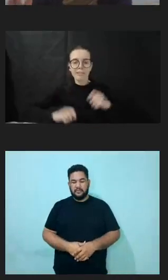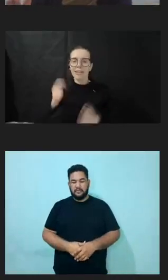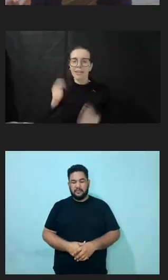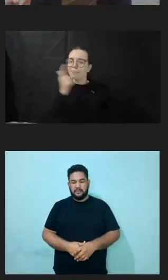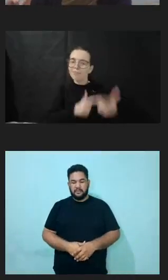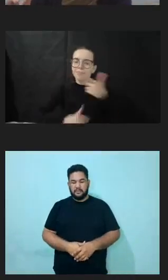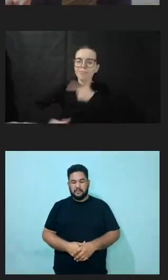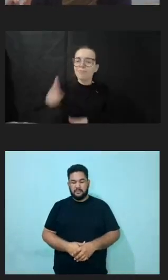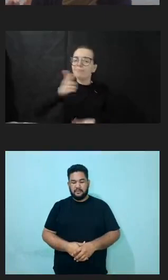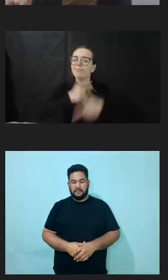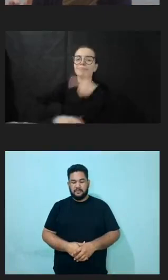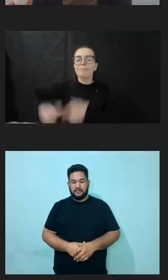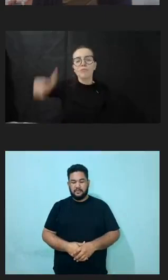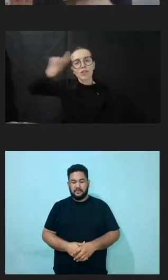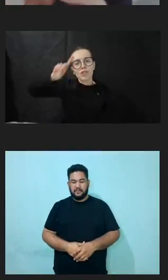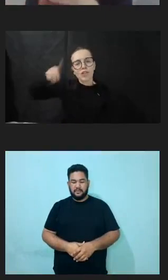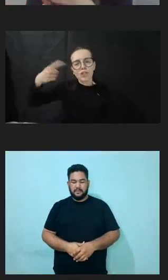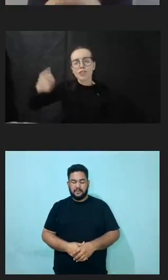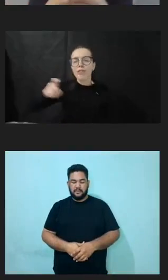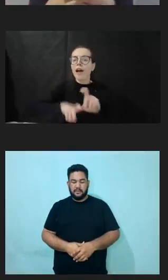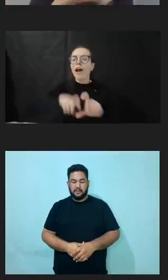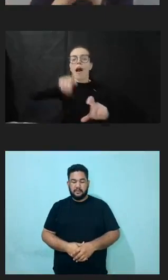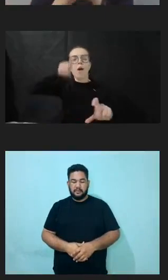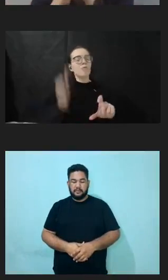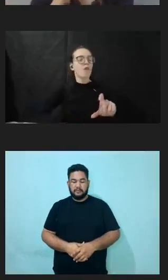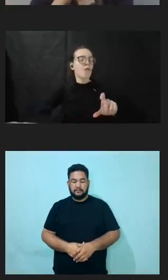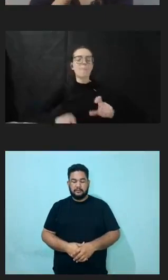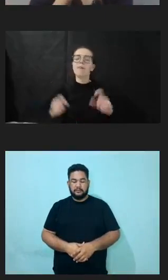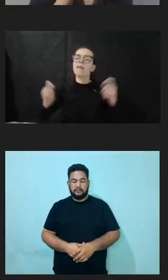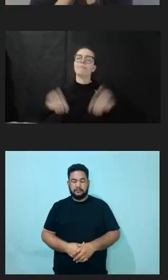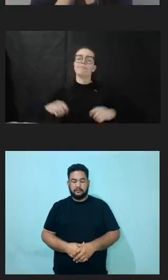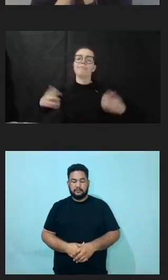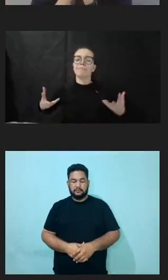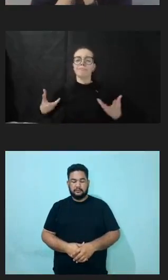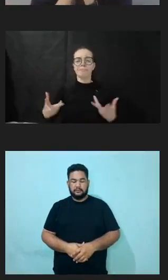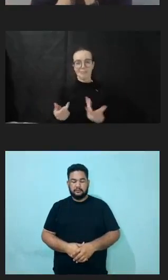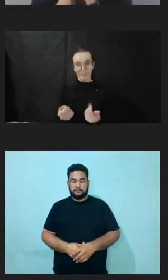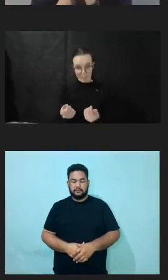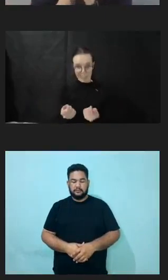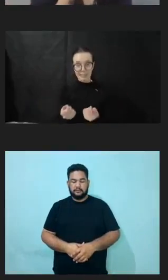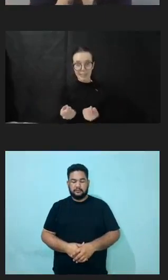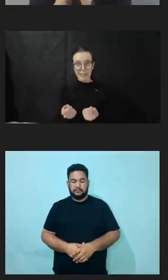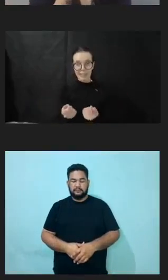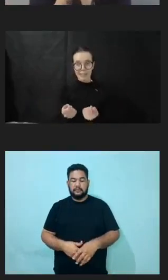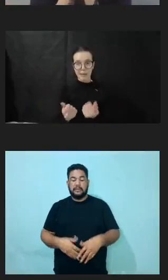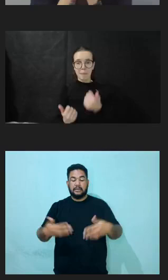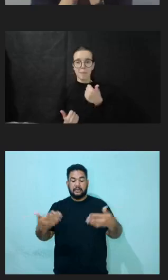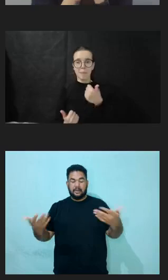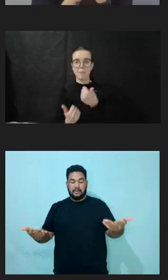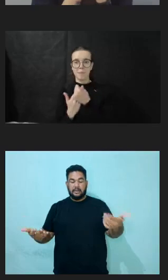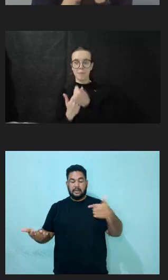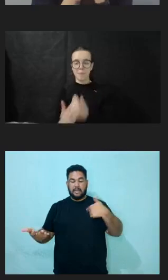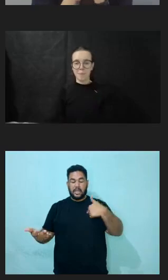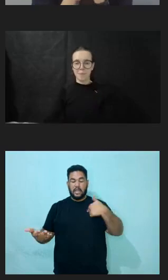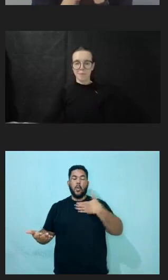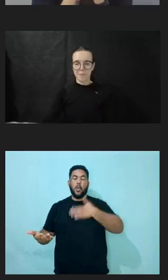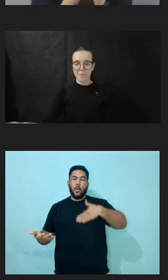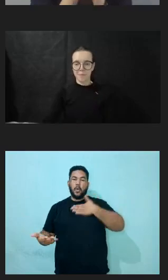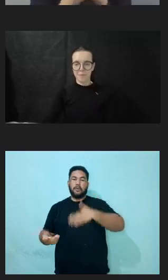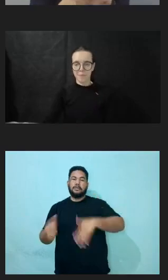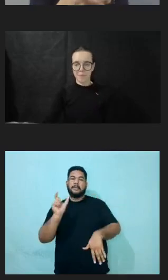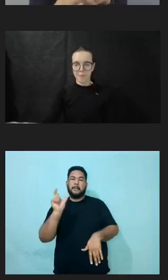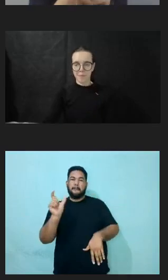do cotidiano com autonomia e eficiência. E eu gosto muito dessa palavra porque